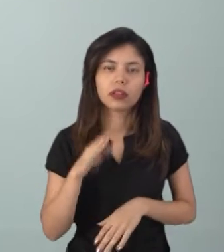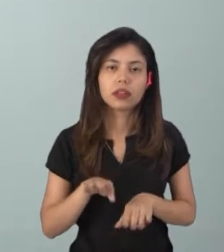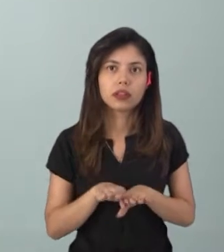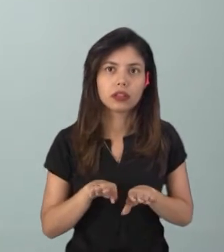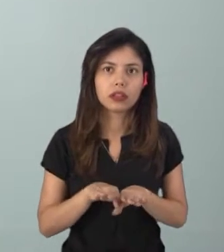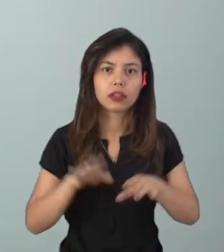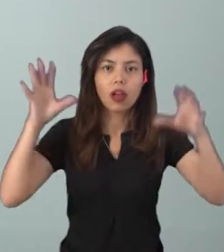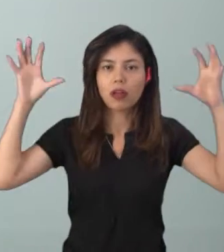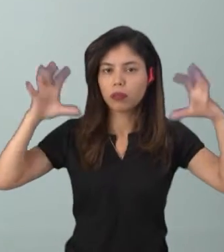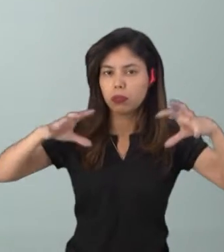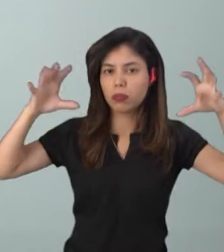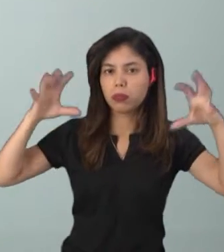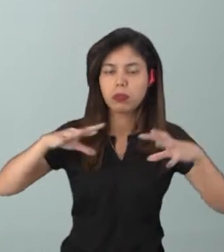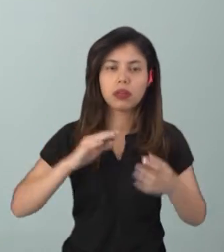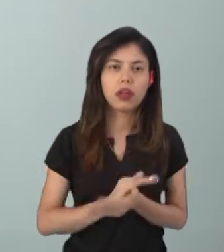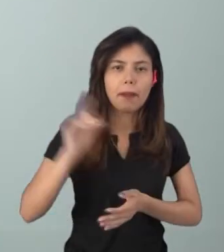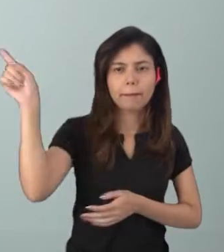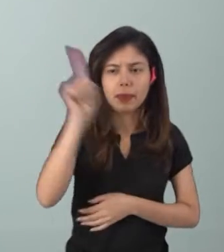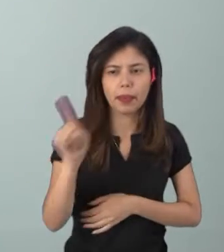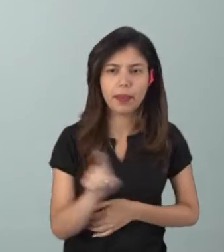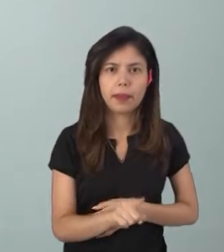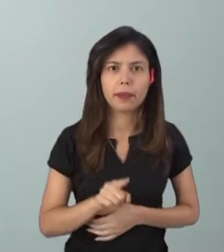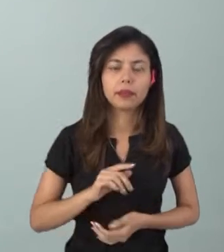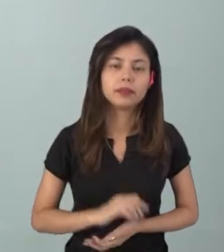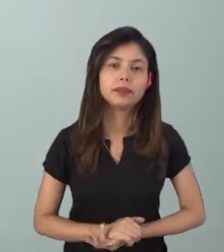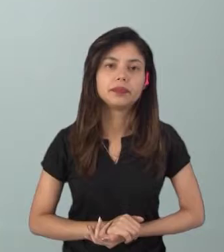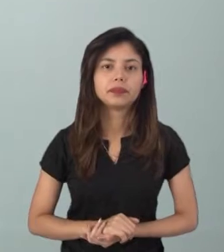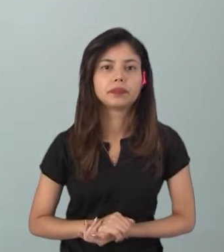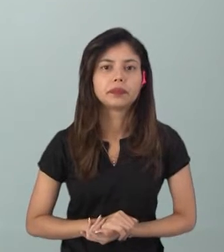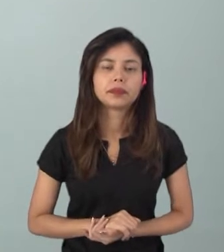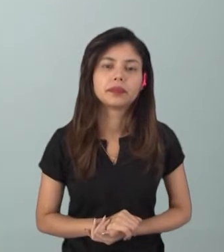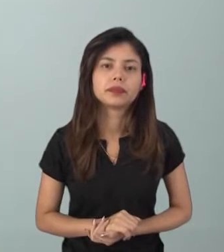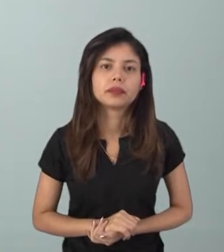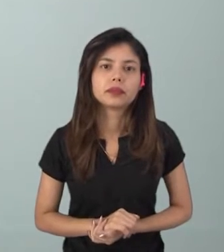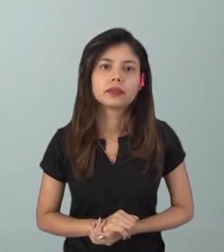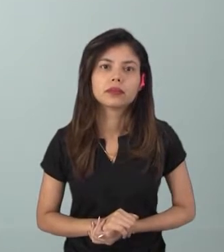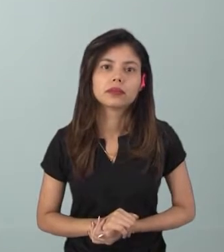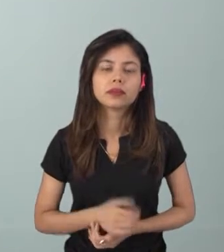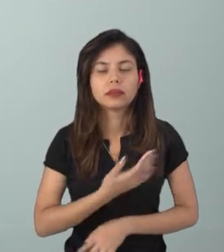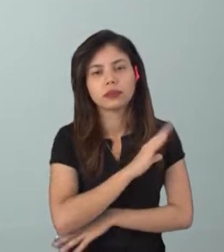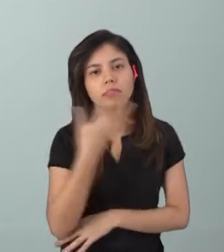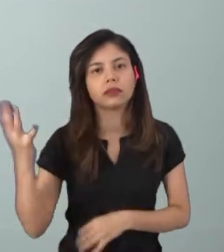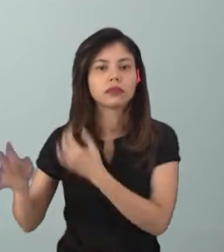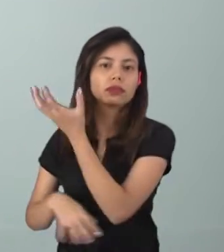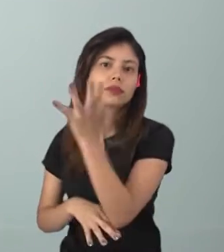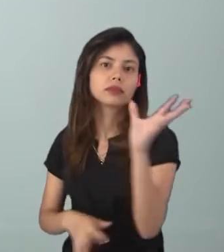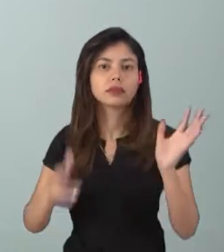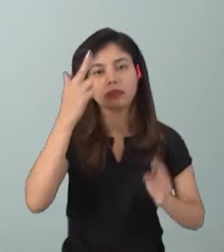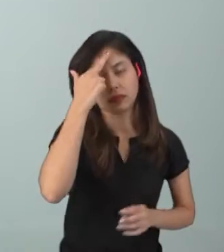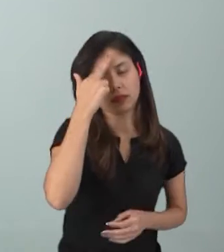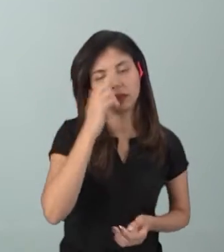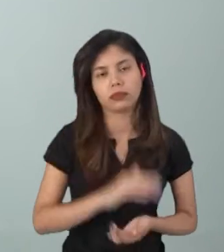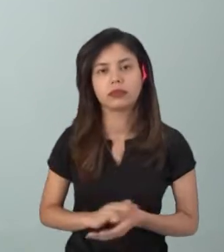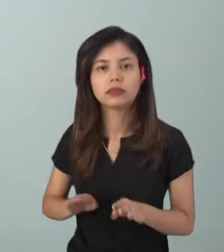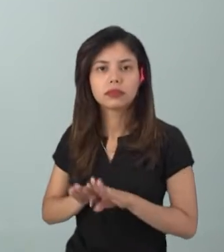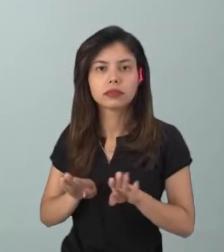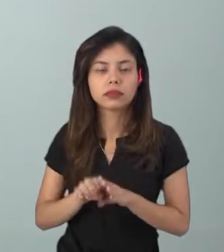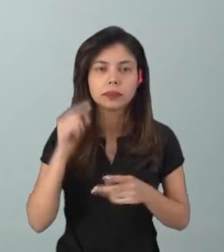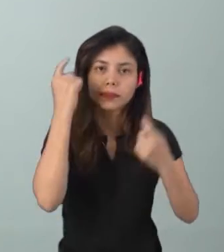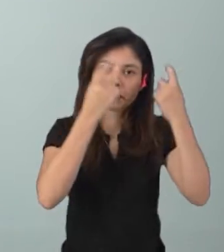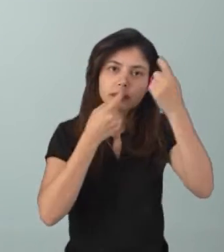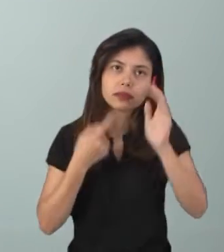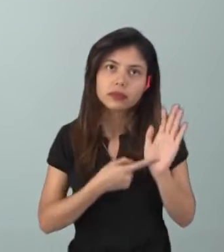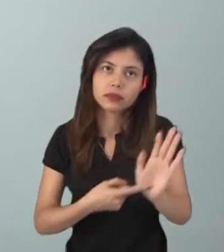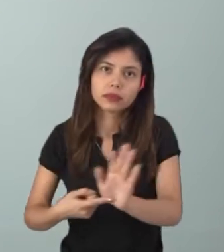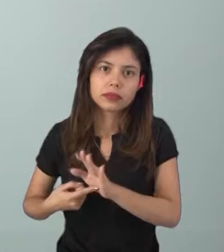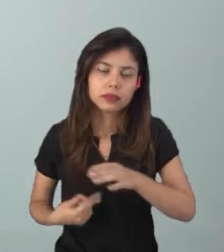sobre chuva, sobre trovão, né, relâmpagos, fenômenos naturais e sobrenaturais são